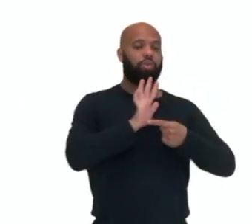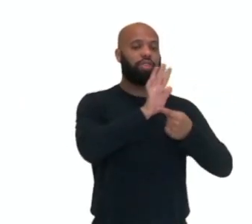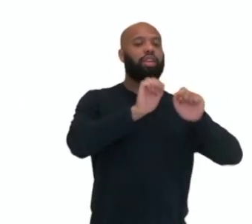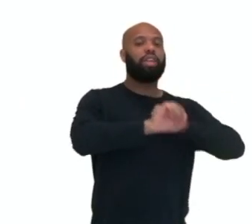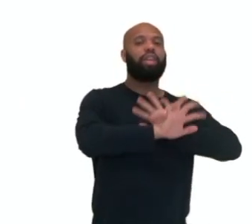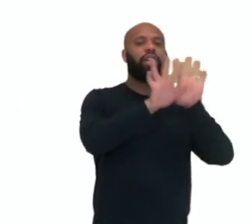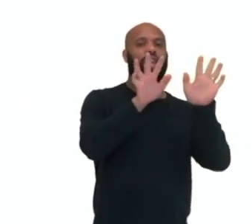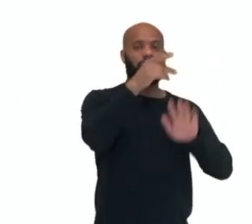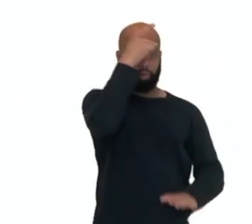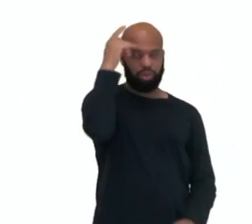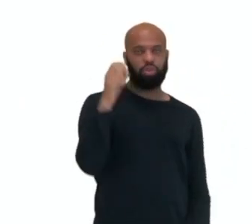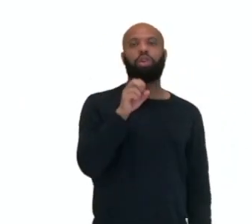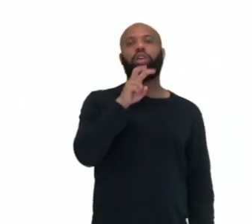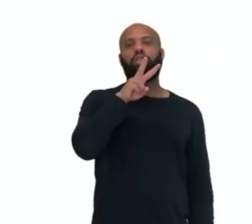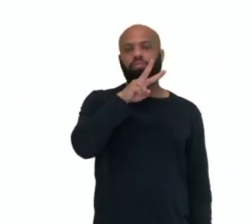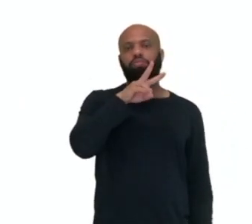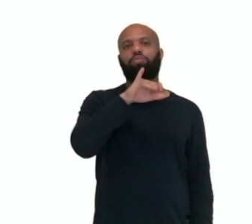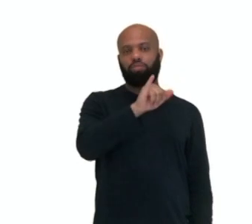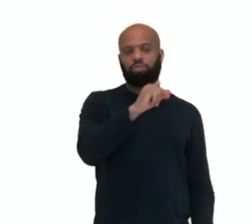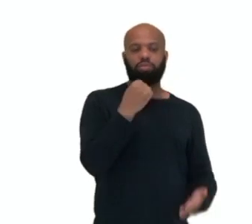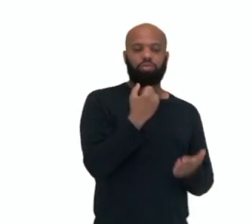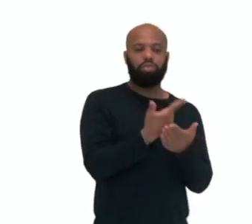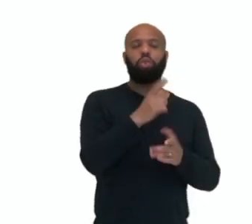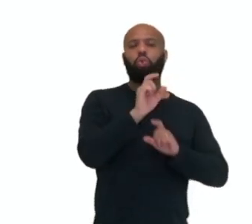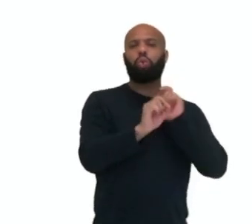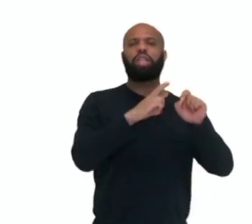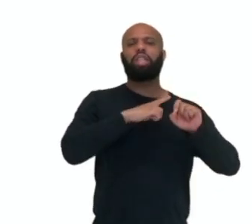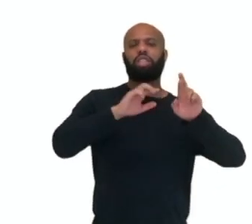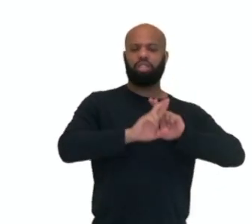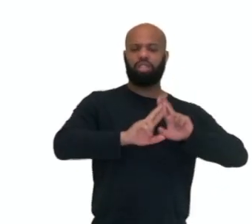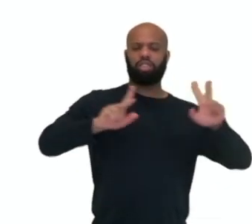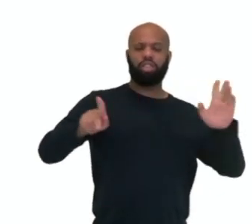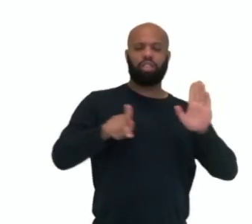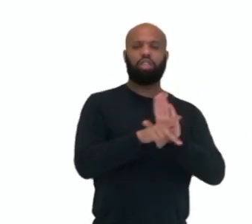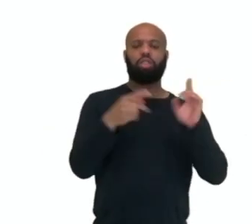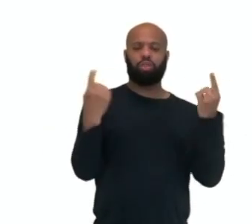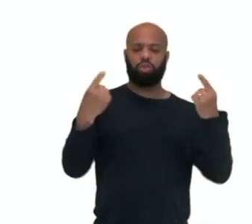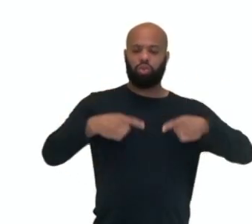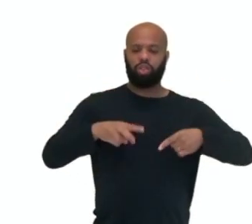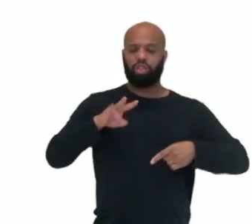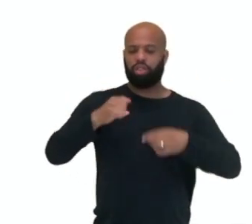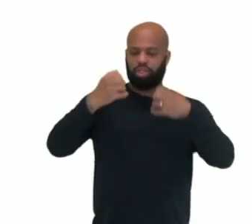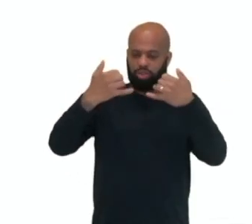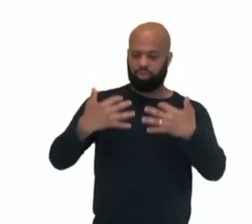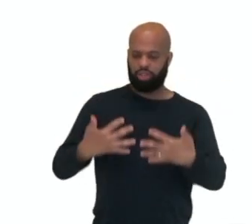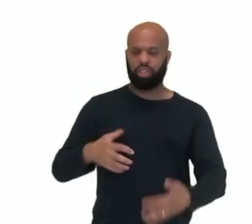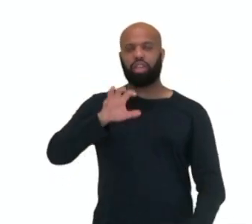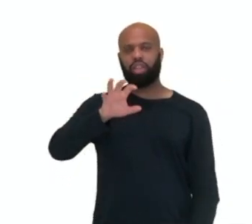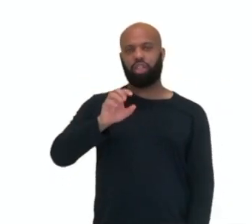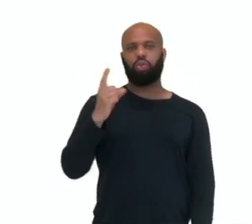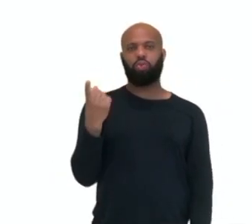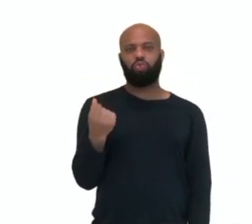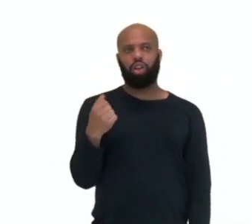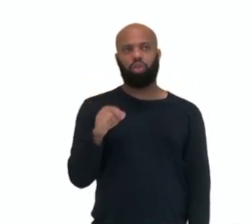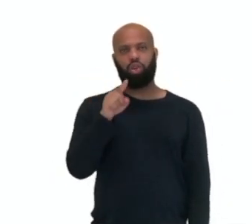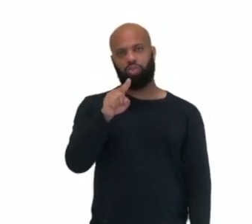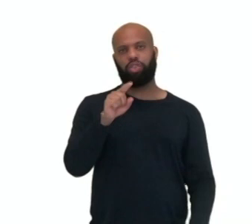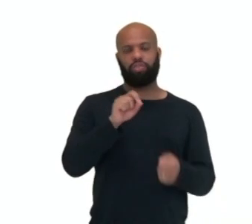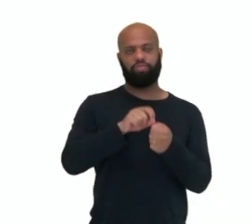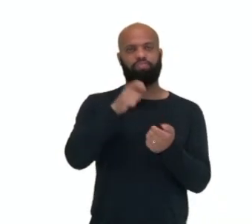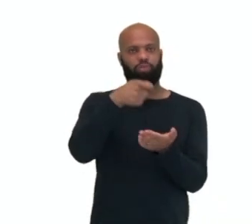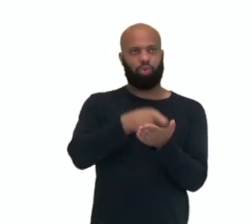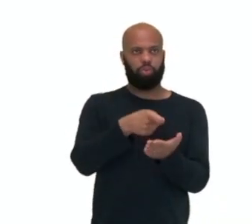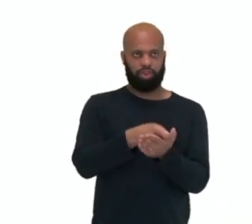esse consumidor qual é o seu diferencial em relação aos concorrentes para justificar o preço que você está